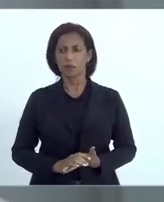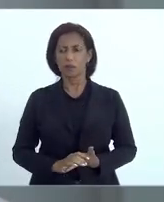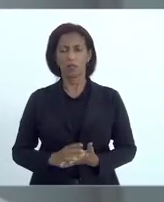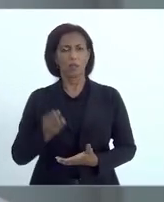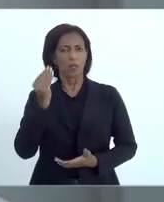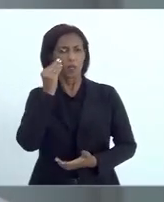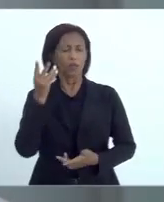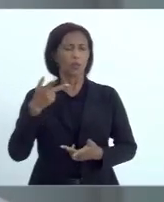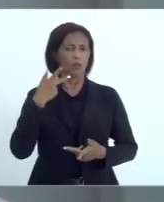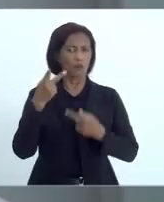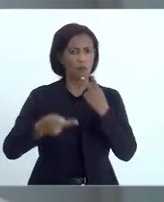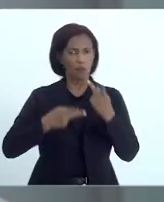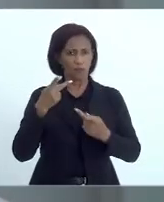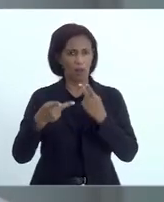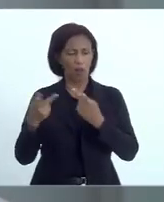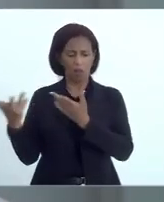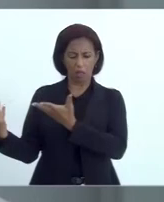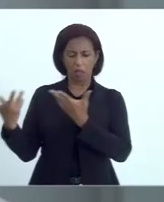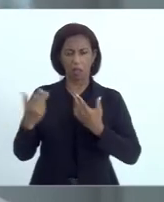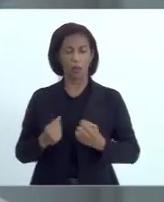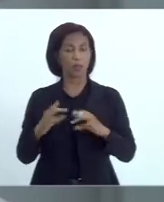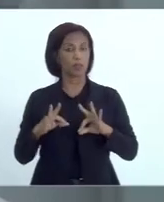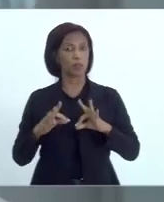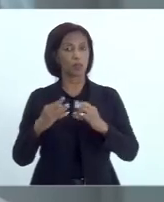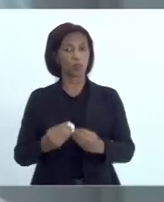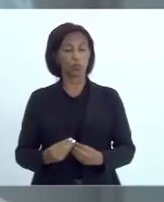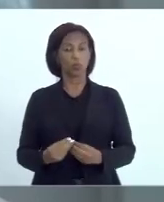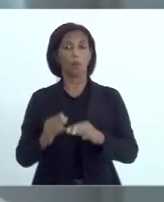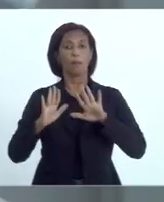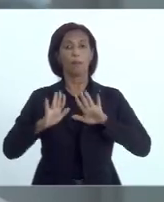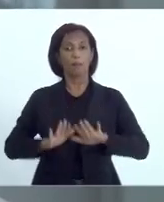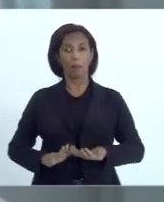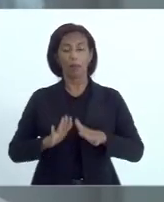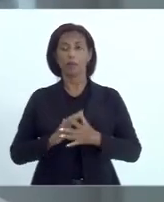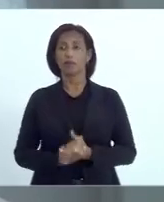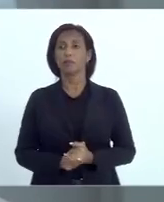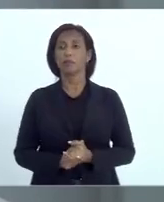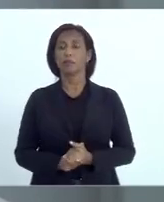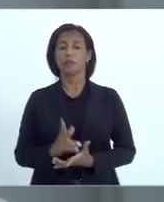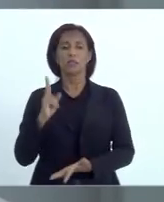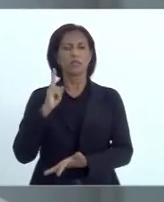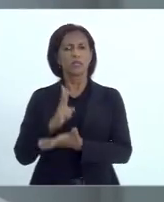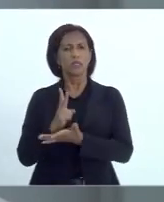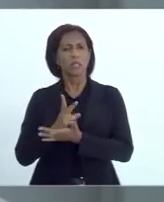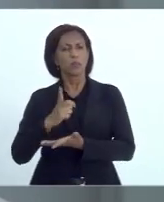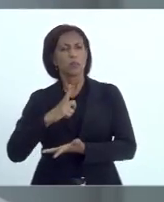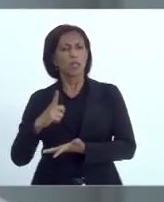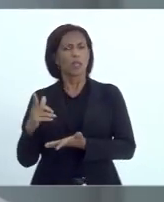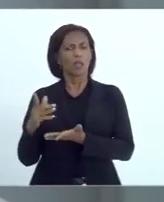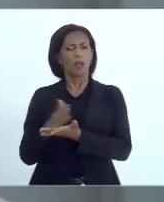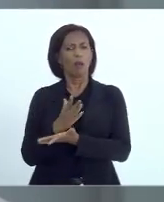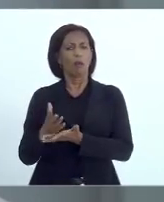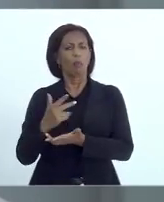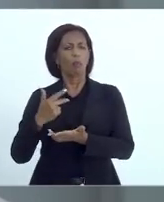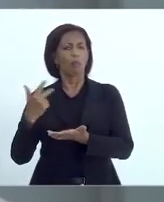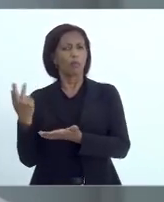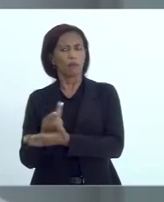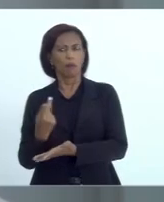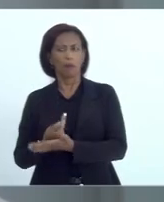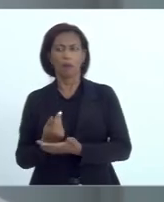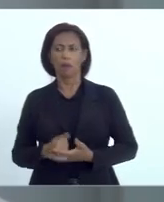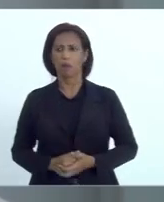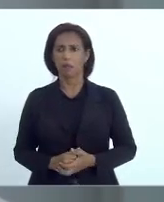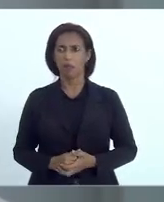falar comigo eu tentar falar comigo eu recebo todo mais aqueles que e sempre tem alguma coisa errada eu falo que não dá para fazer